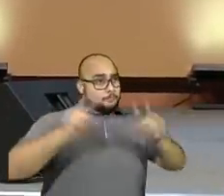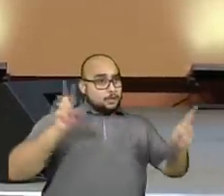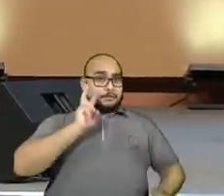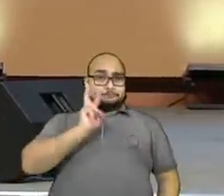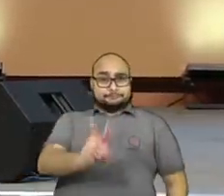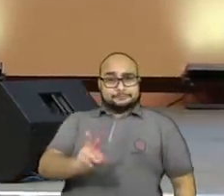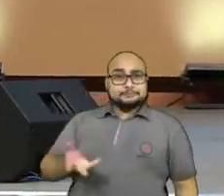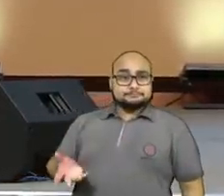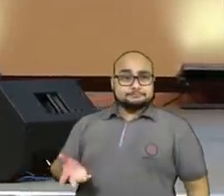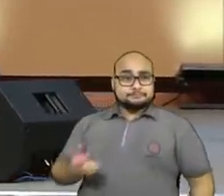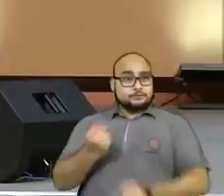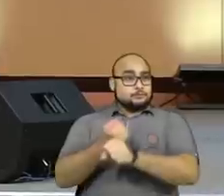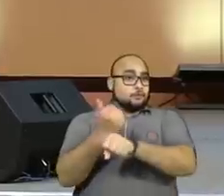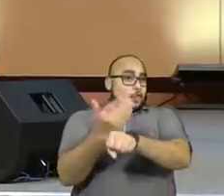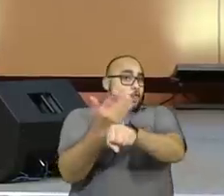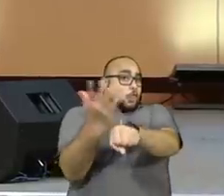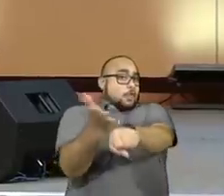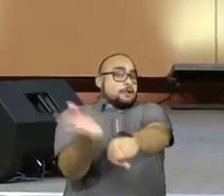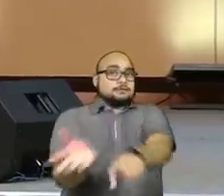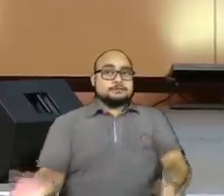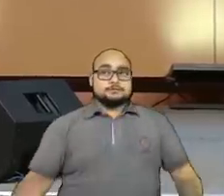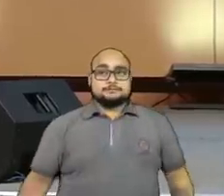todo.